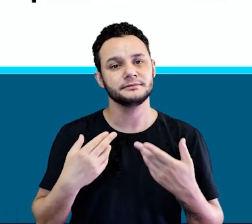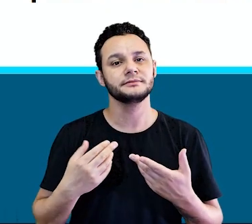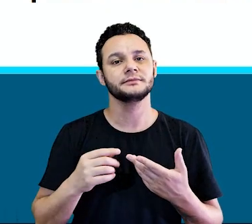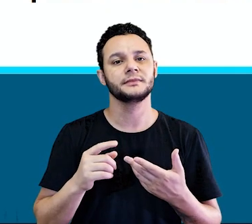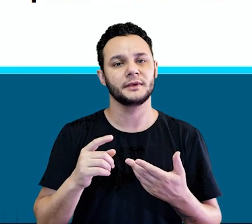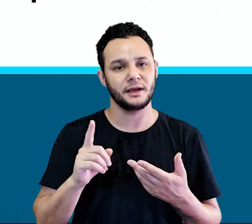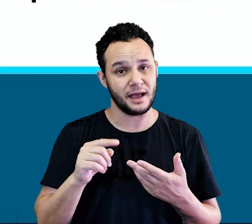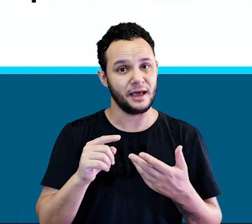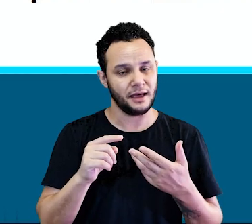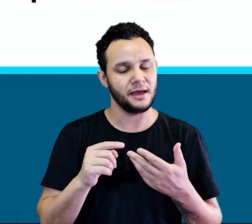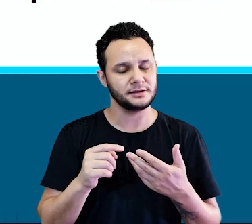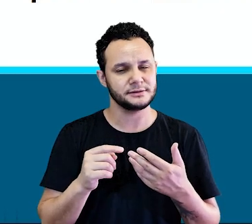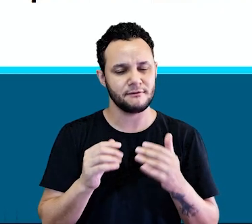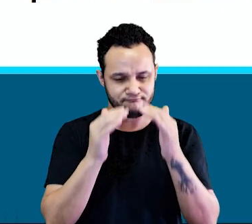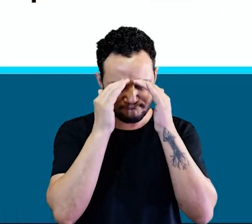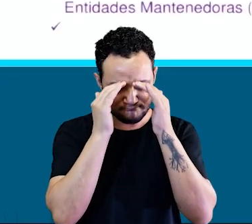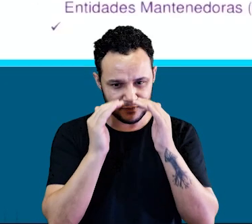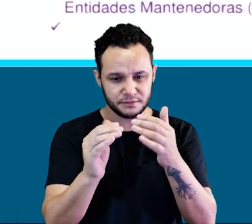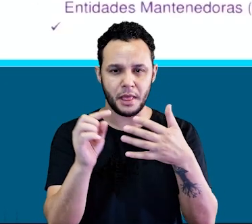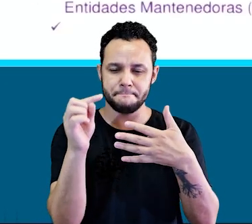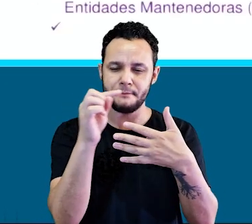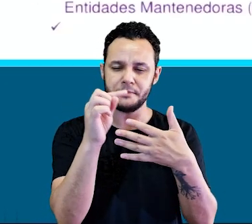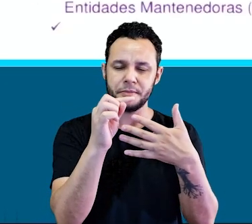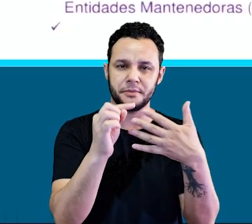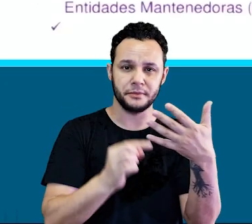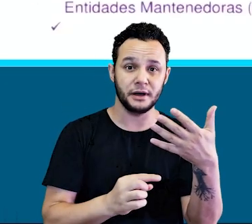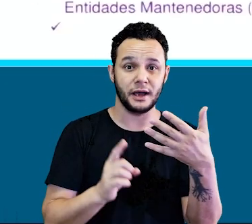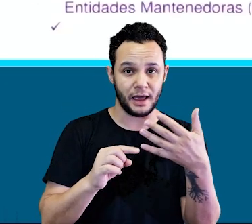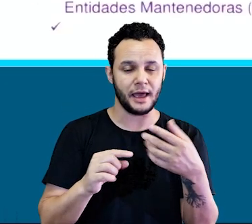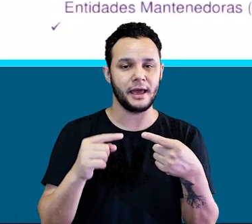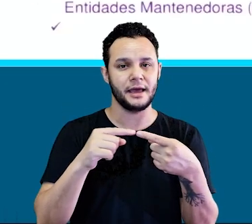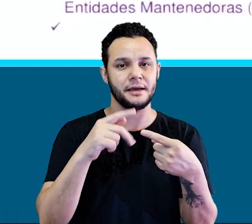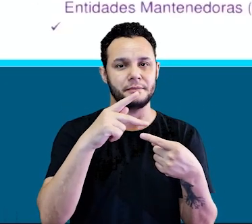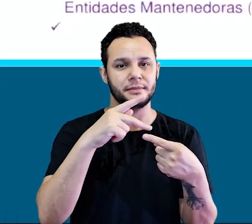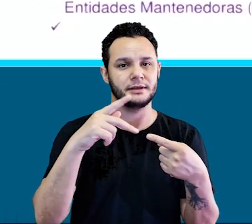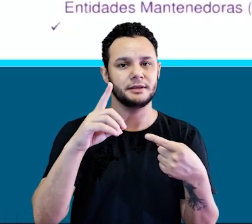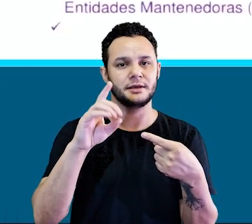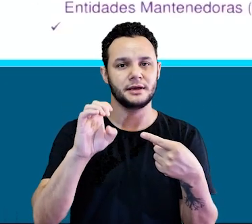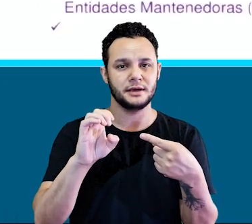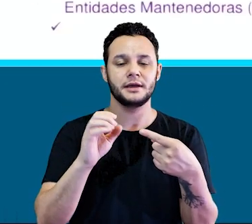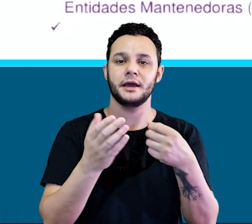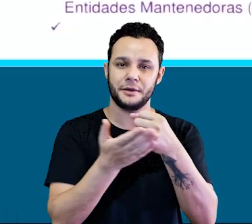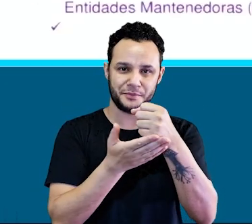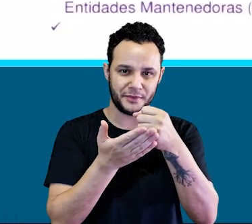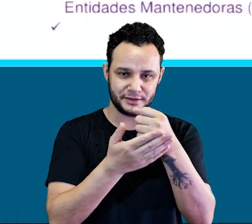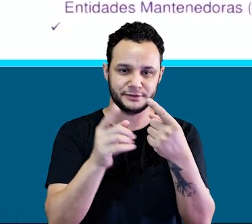específico, né? Então, por isso que é bastante limitado esse PDDE,